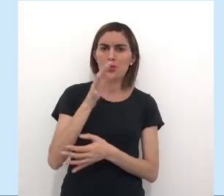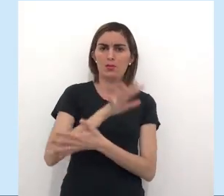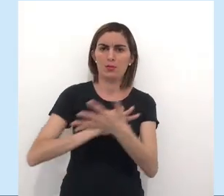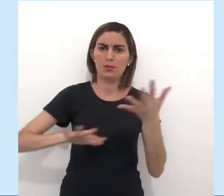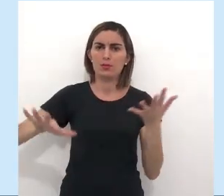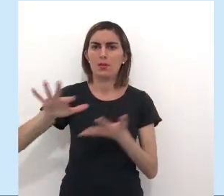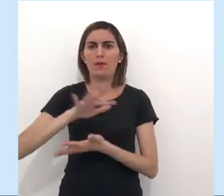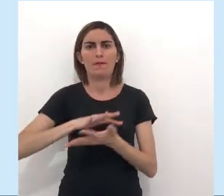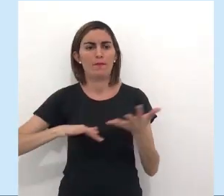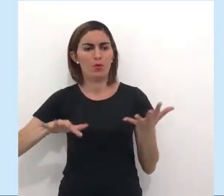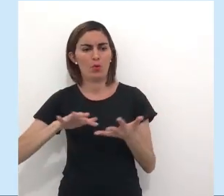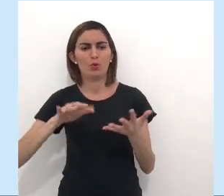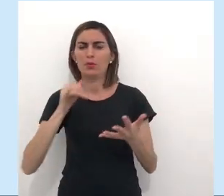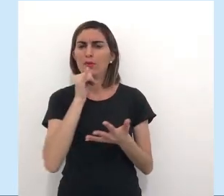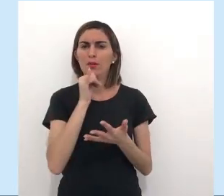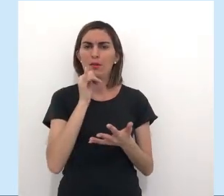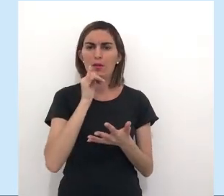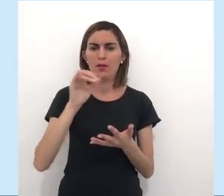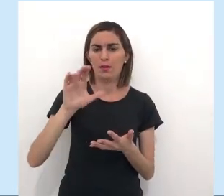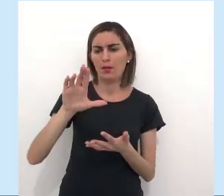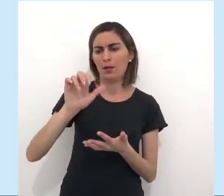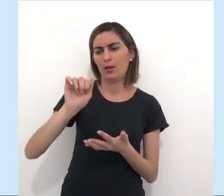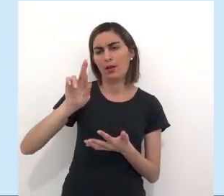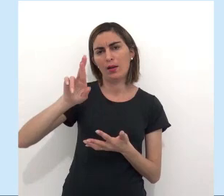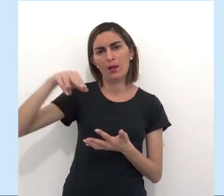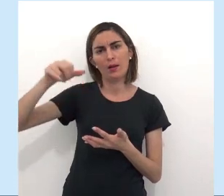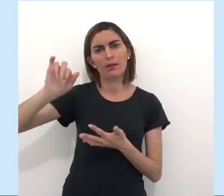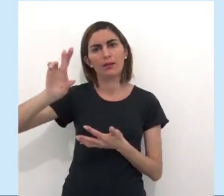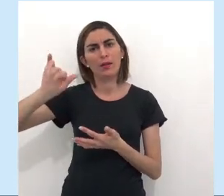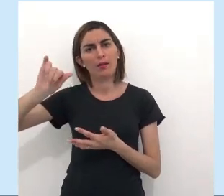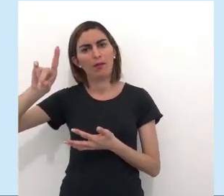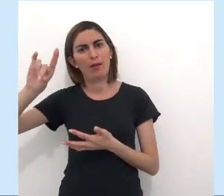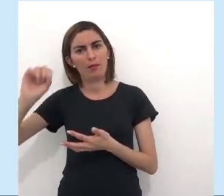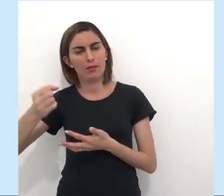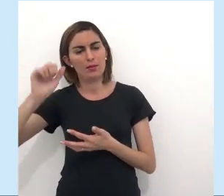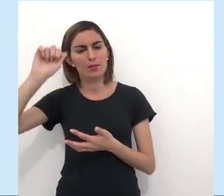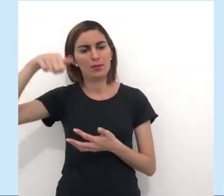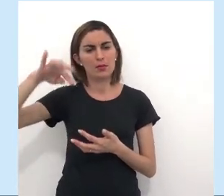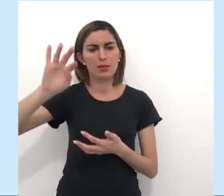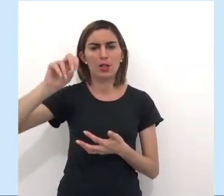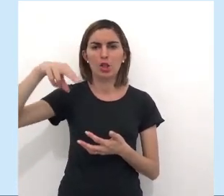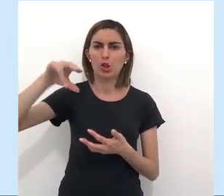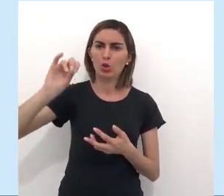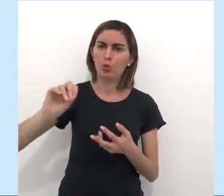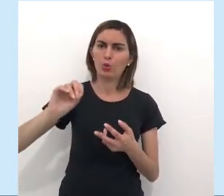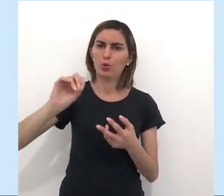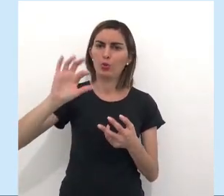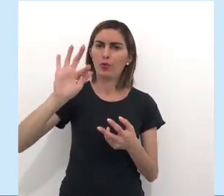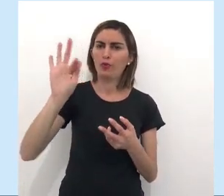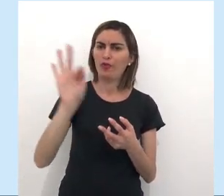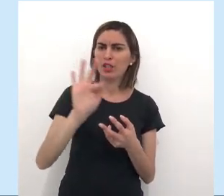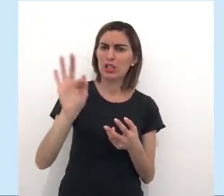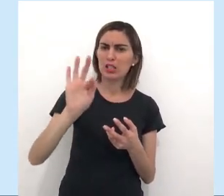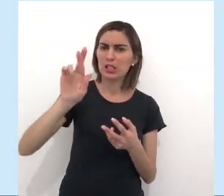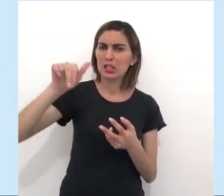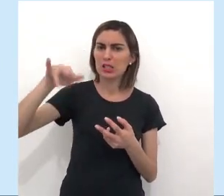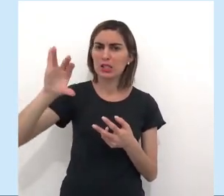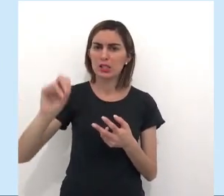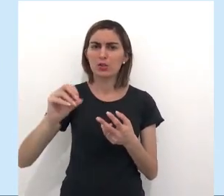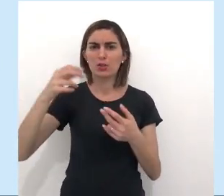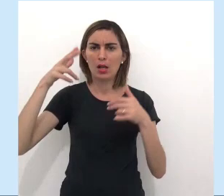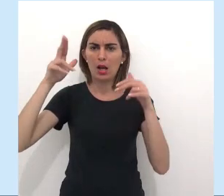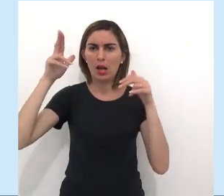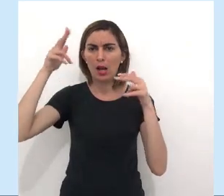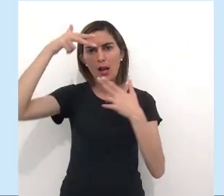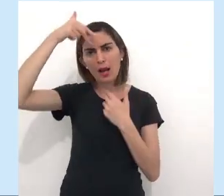de conhecer essas revoltas. Como, por exemplo, a Carneiradas de Antônio e Francisco